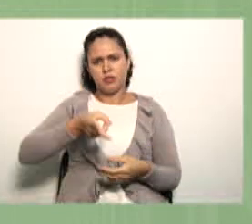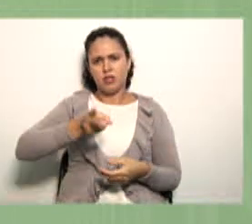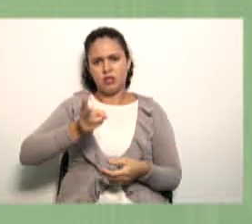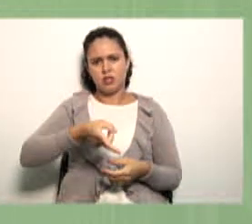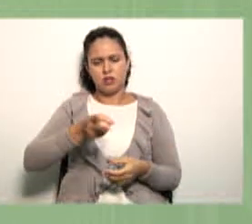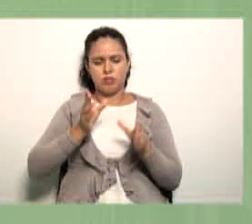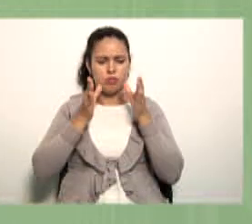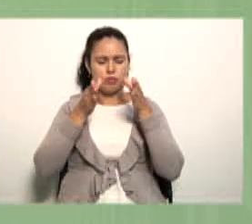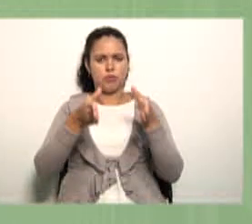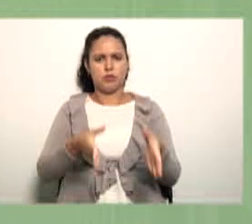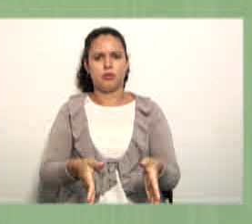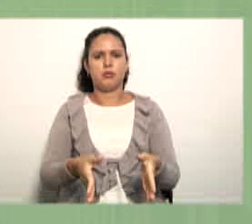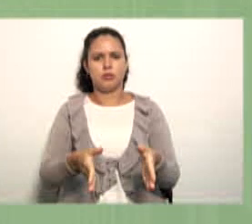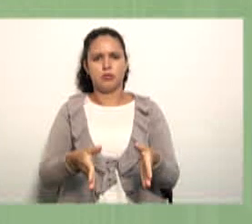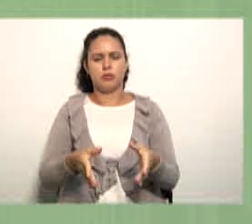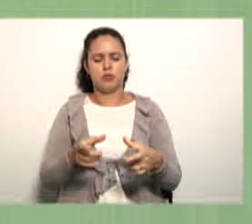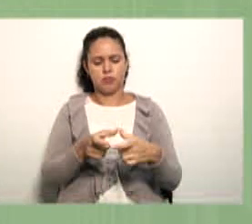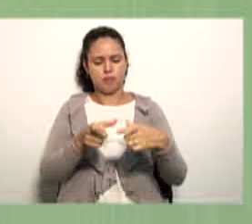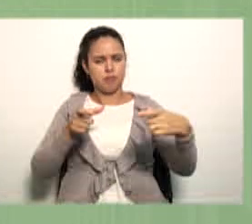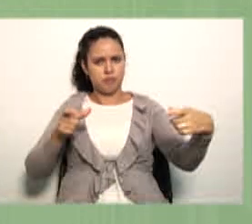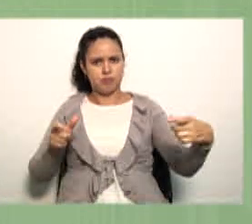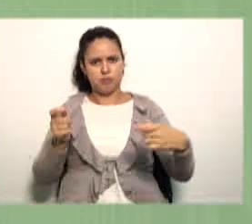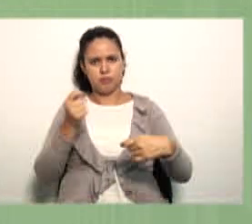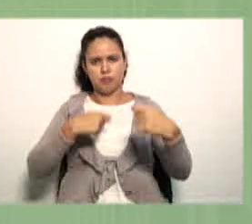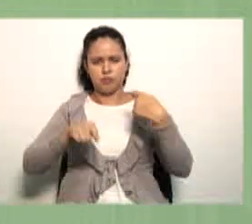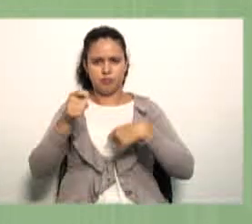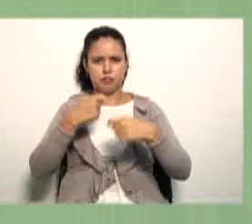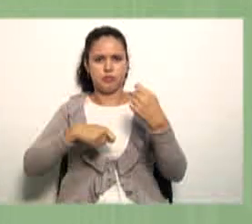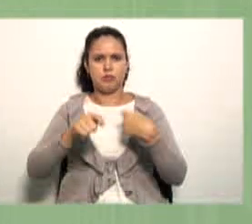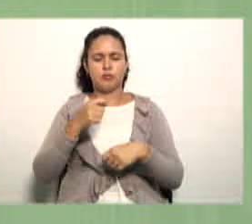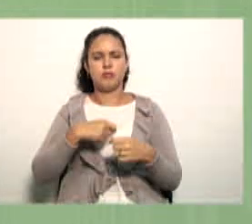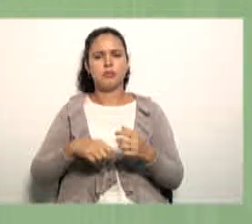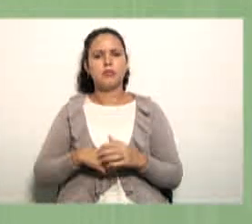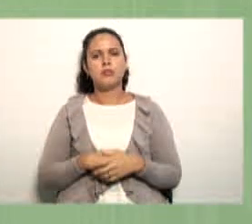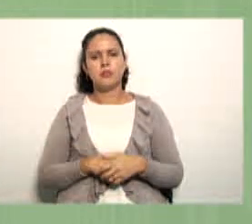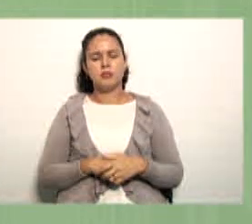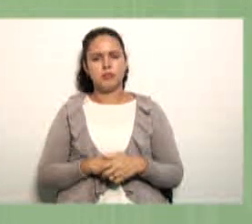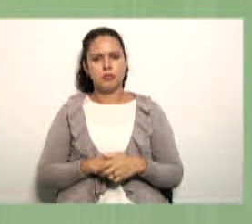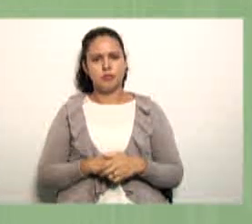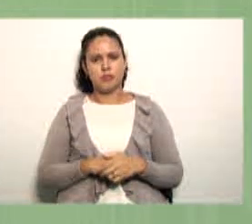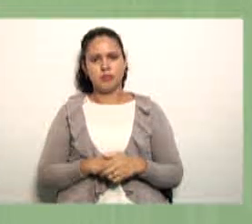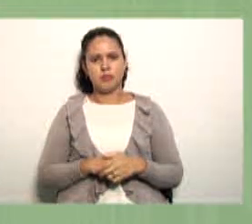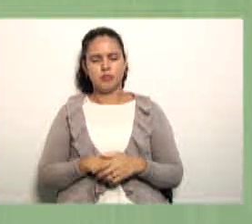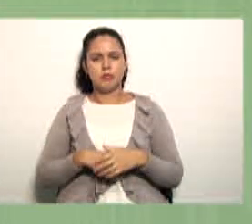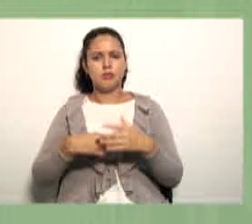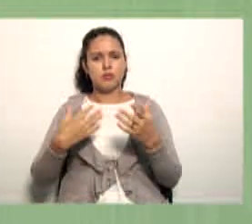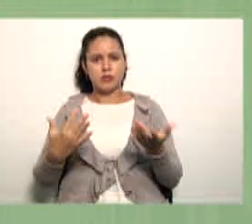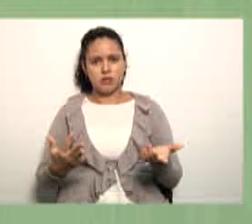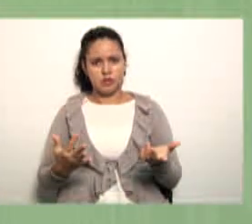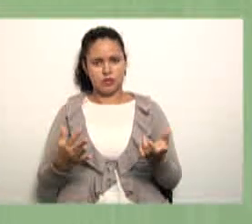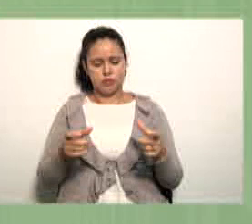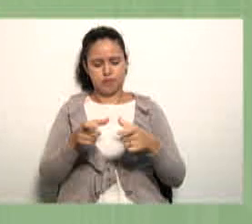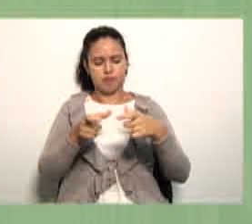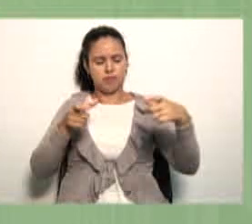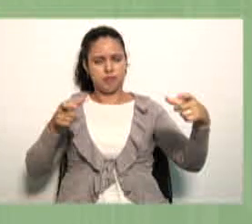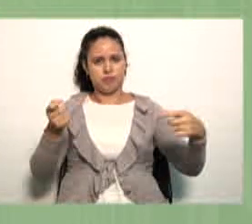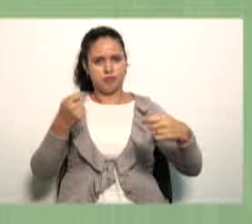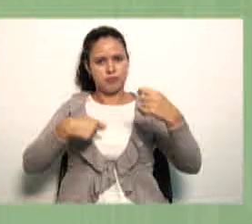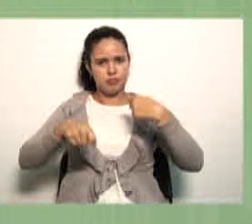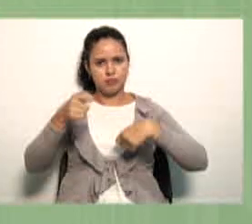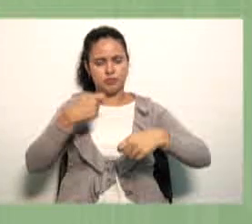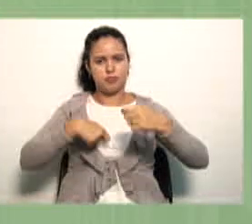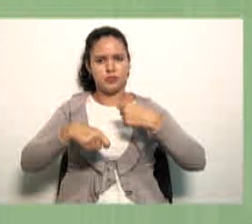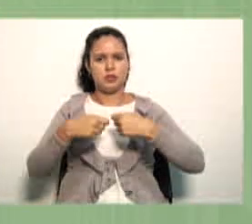nesses agregados, é muito na macroeconomia, né? A unidade de referência da macroeconomia, portanto, é a economia como